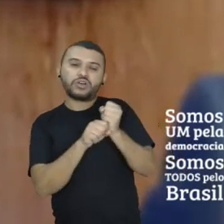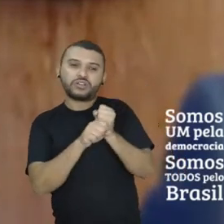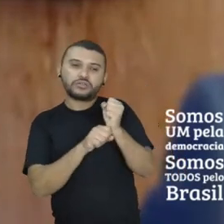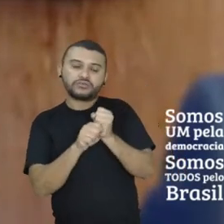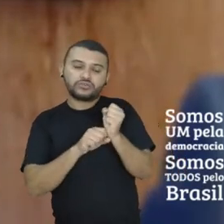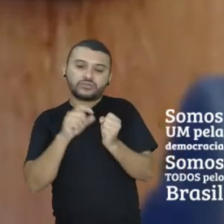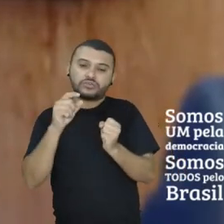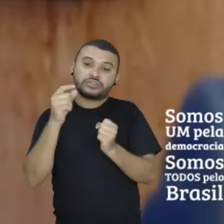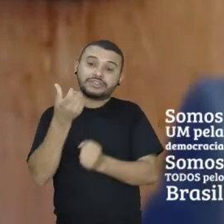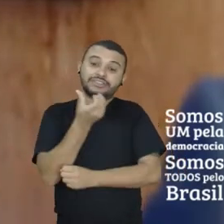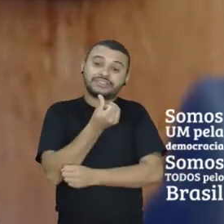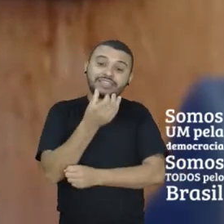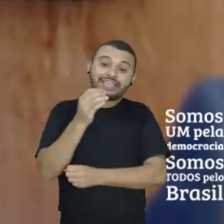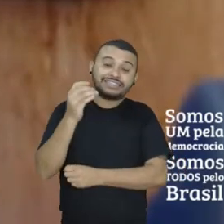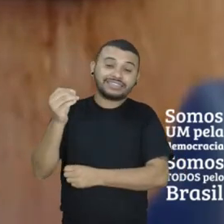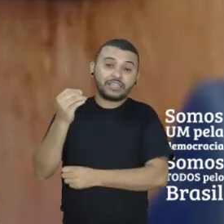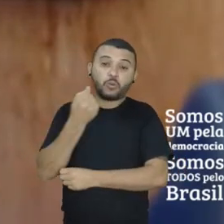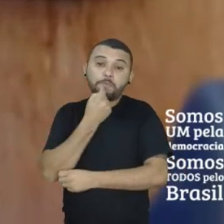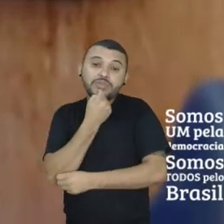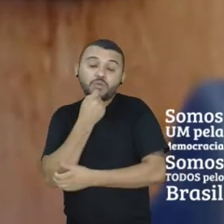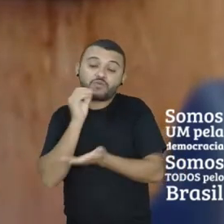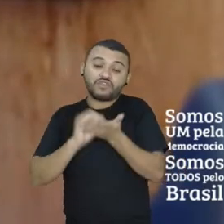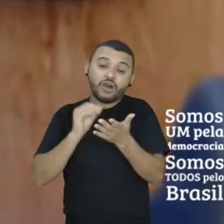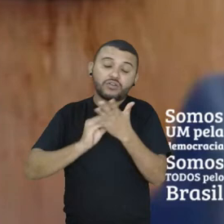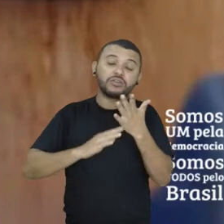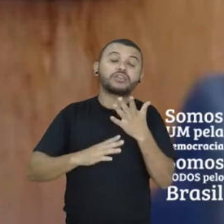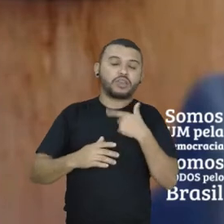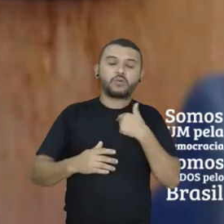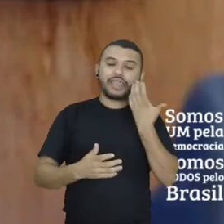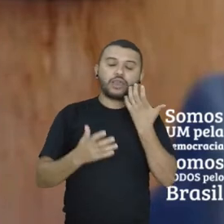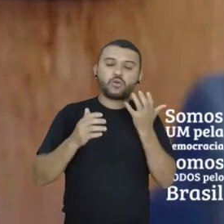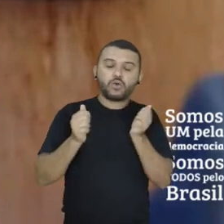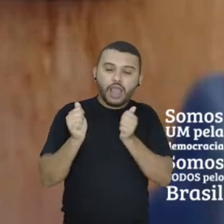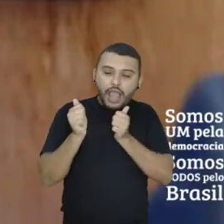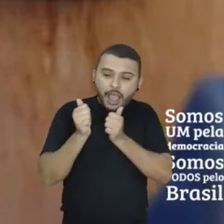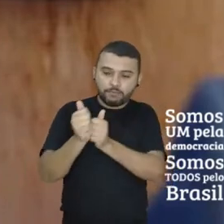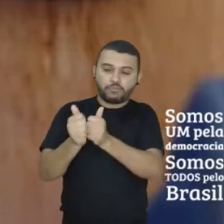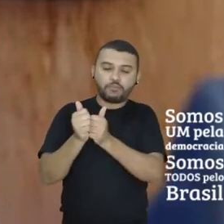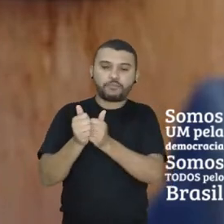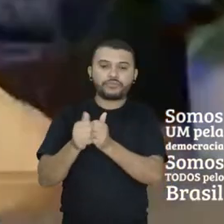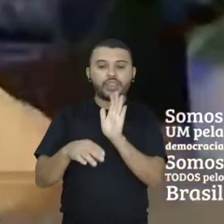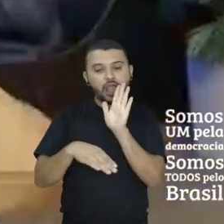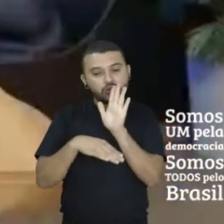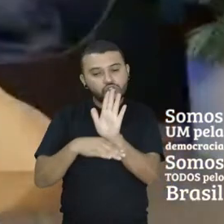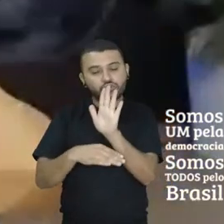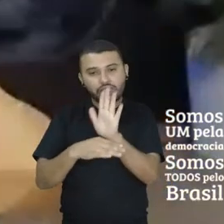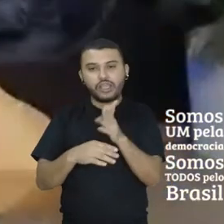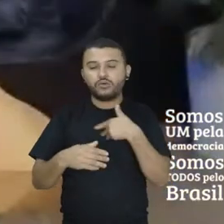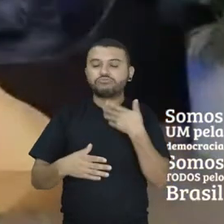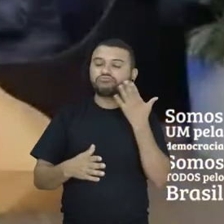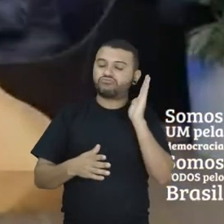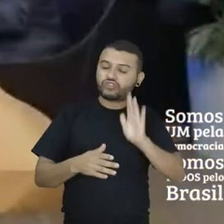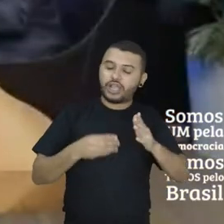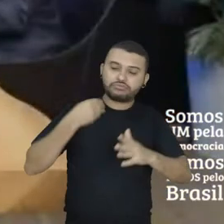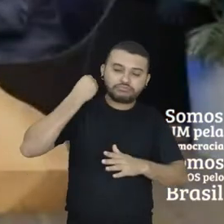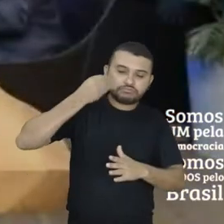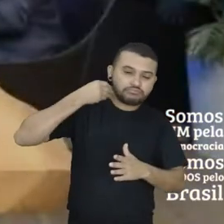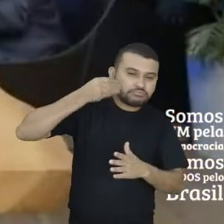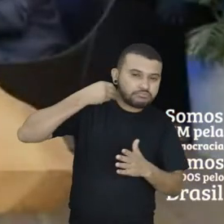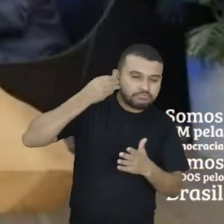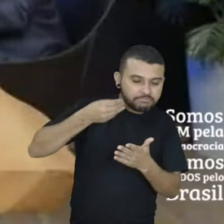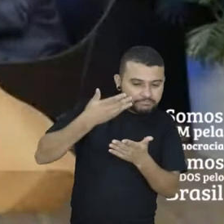mil profissionais. Então, a minha ideia é colaborar com a experiência que eu acumulei, ajudar